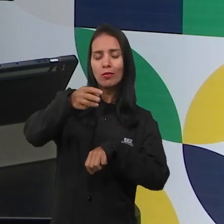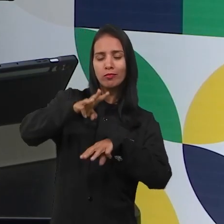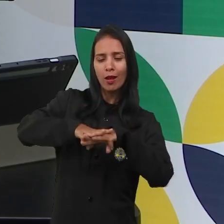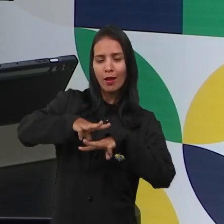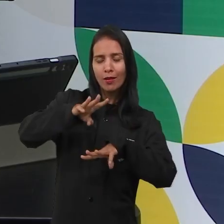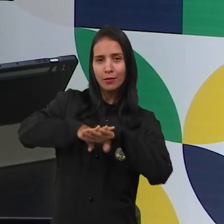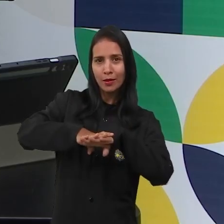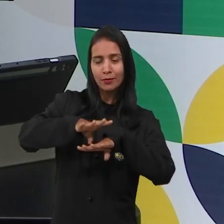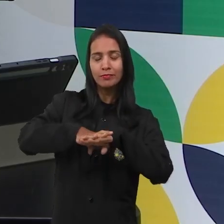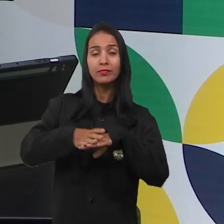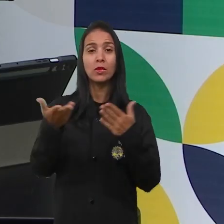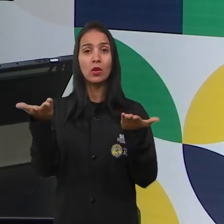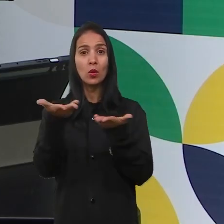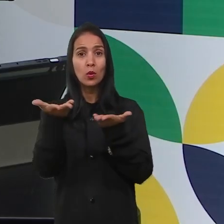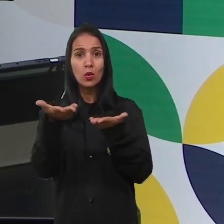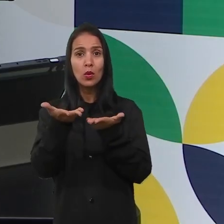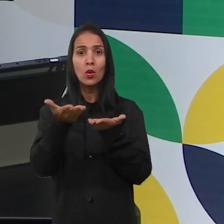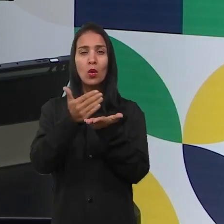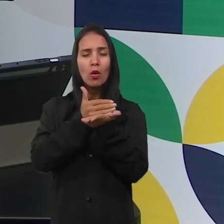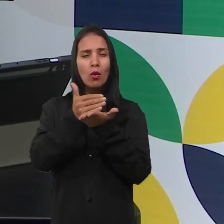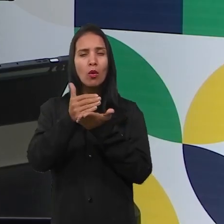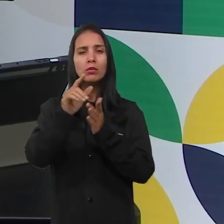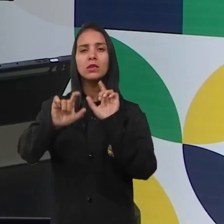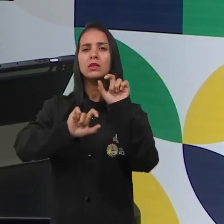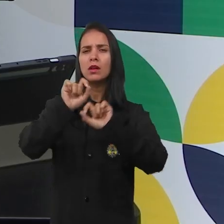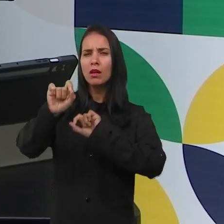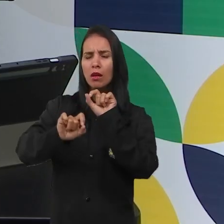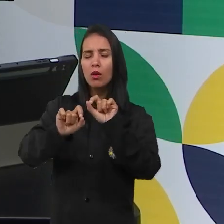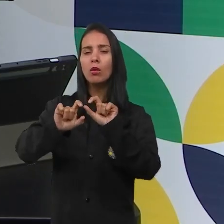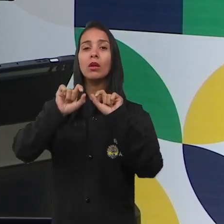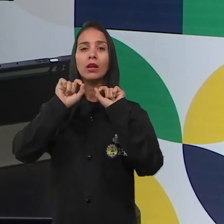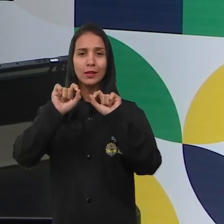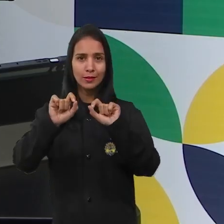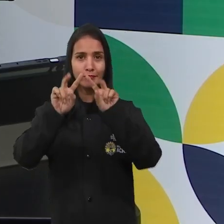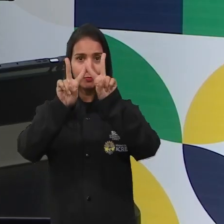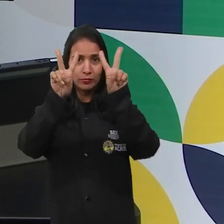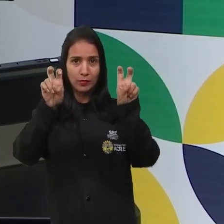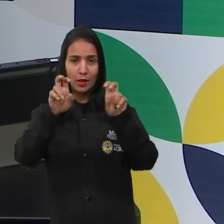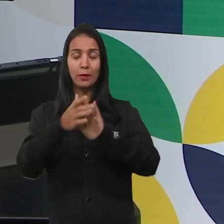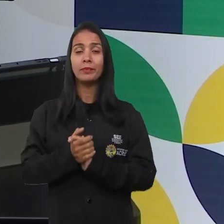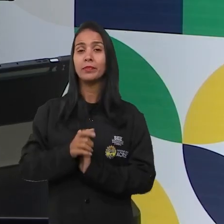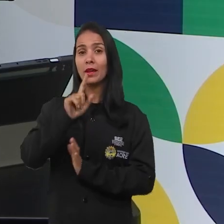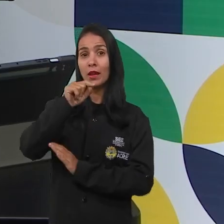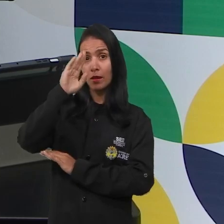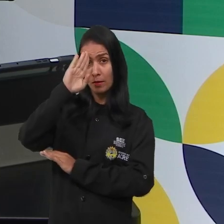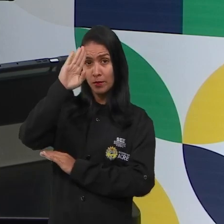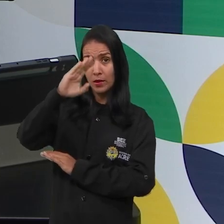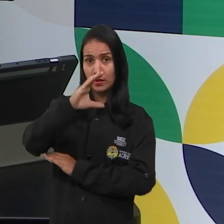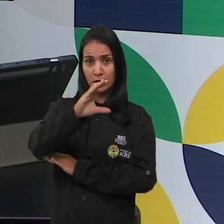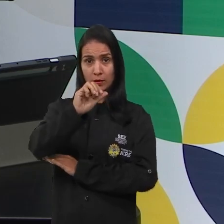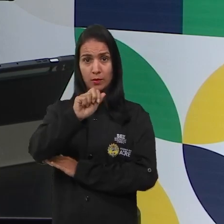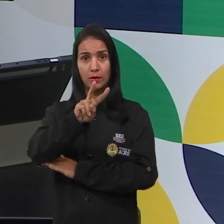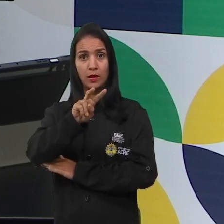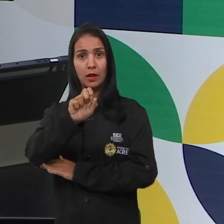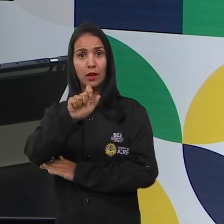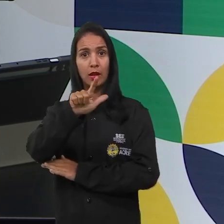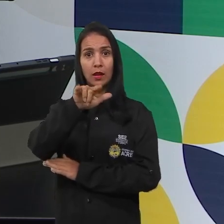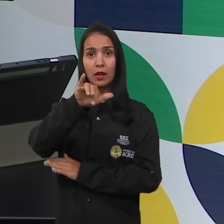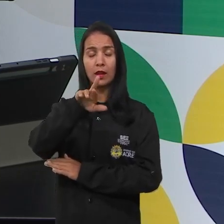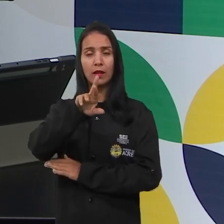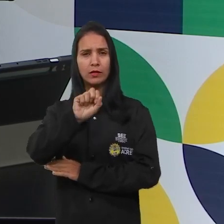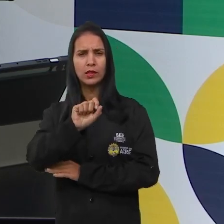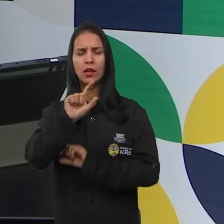um pouco sobre o princípio de Cavalieri. O princípio de Cavalieri é uma ferramenta matemática que nos